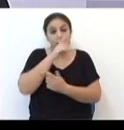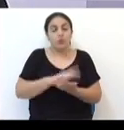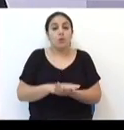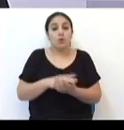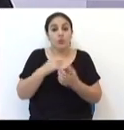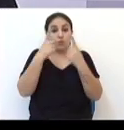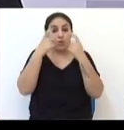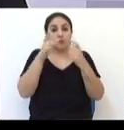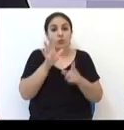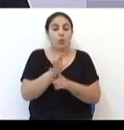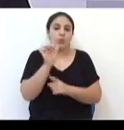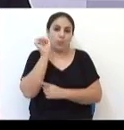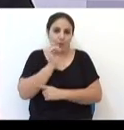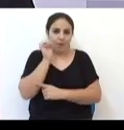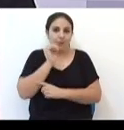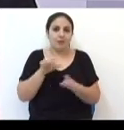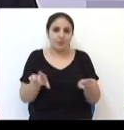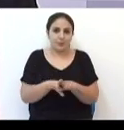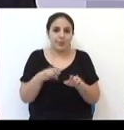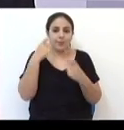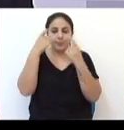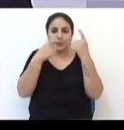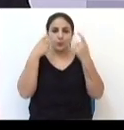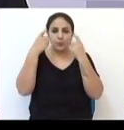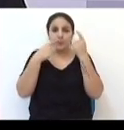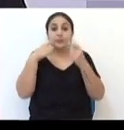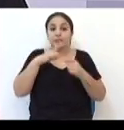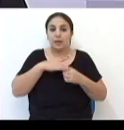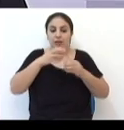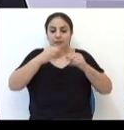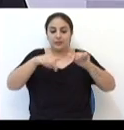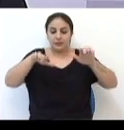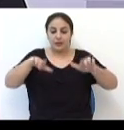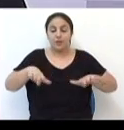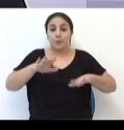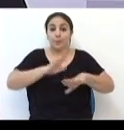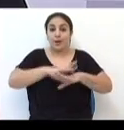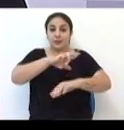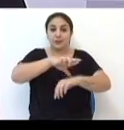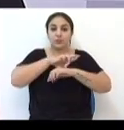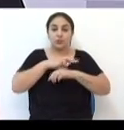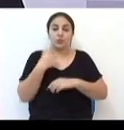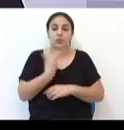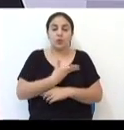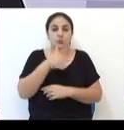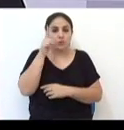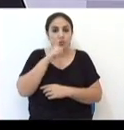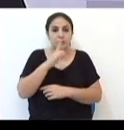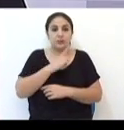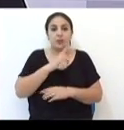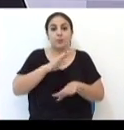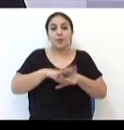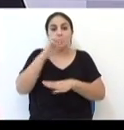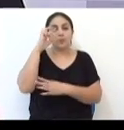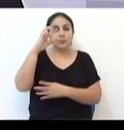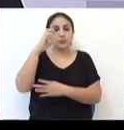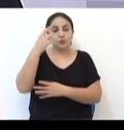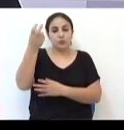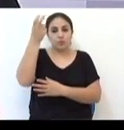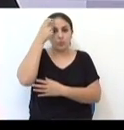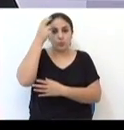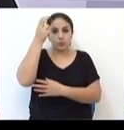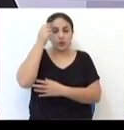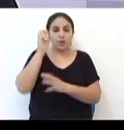violência contra uma mulher, alguma coisa nesse tipo. Então a preocupação é estar com o terreno mais seguro, mas que a gente possa também ter uma outra